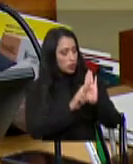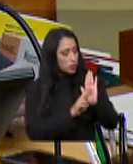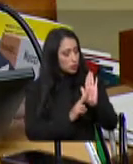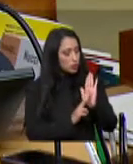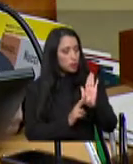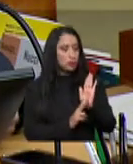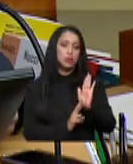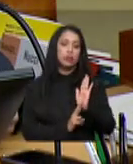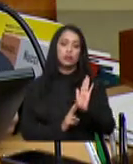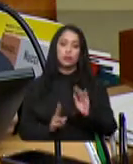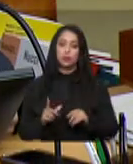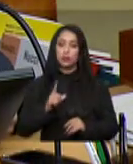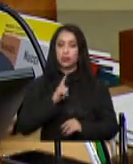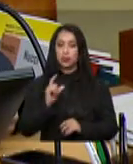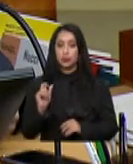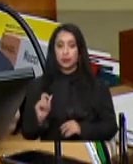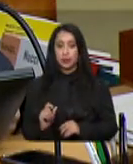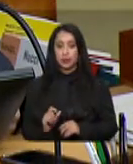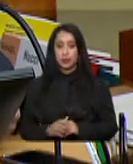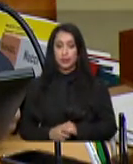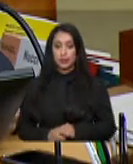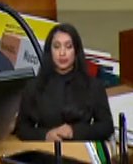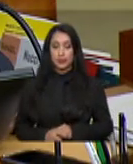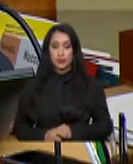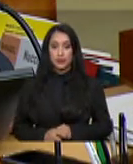regulamentações e